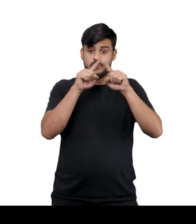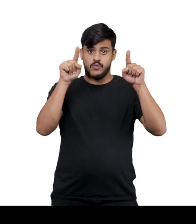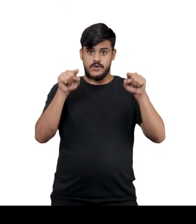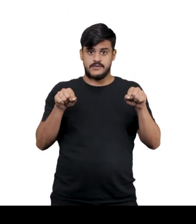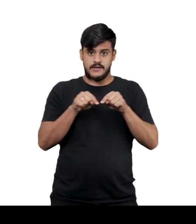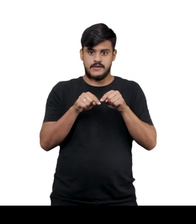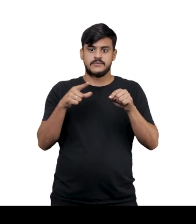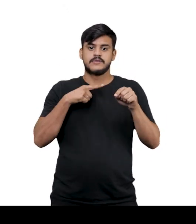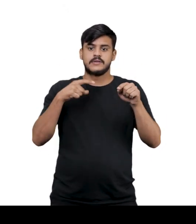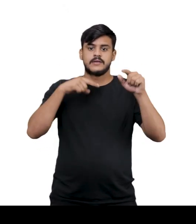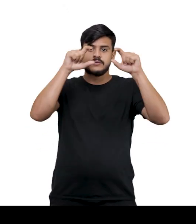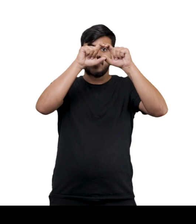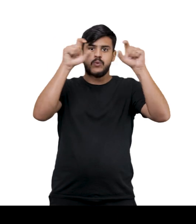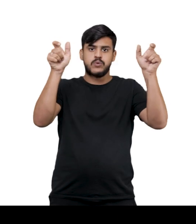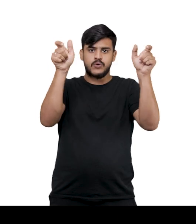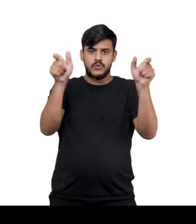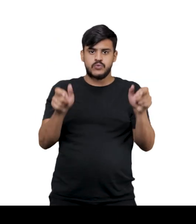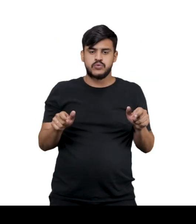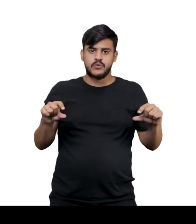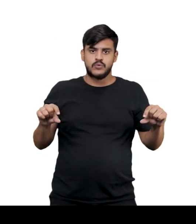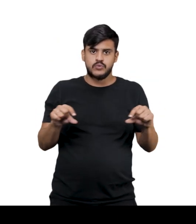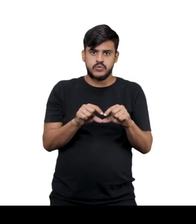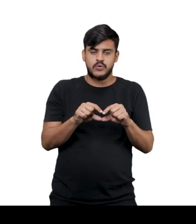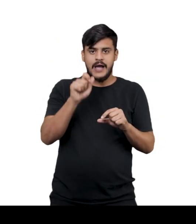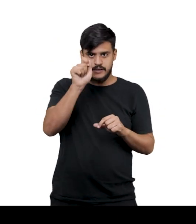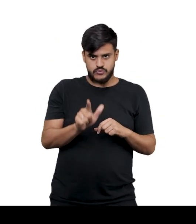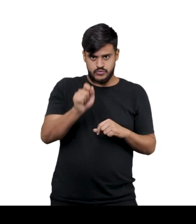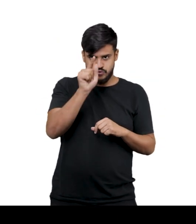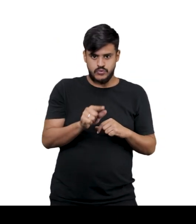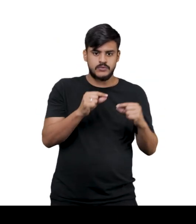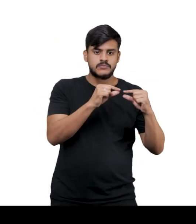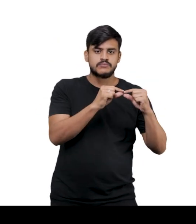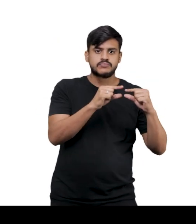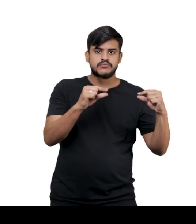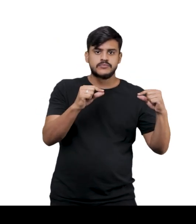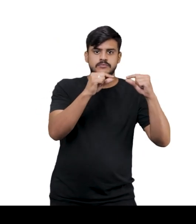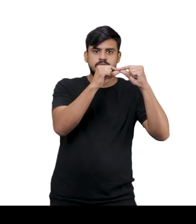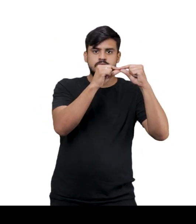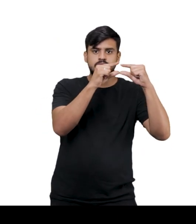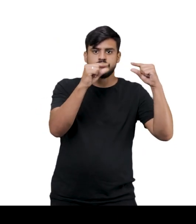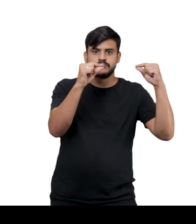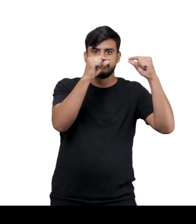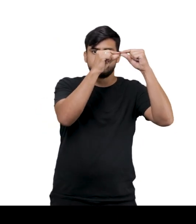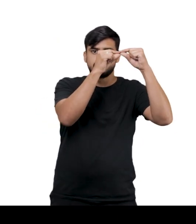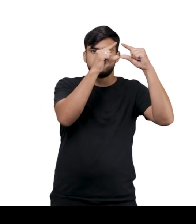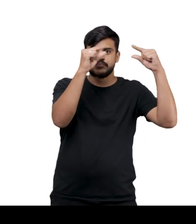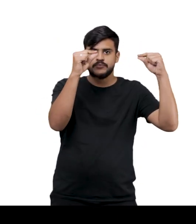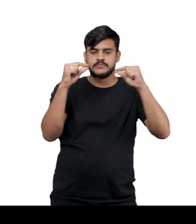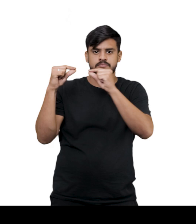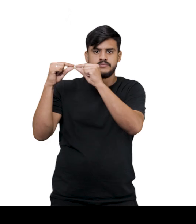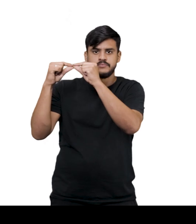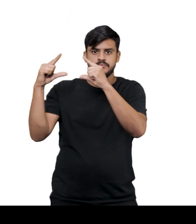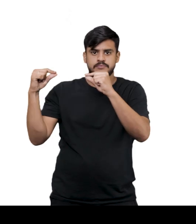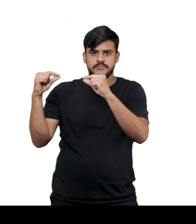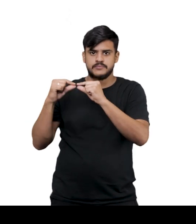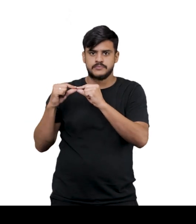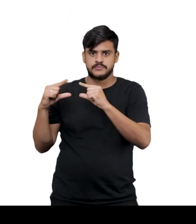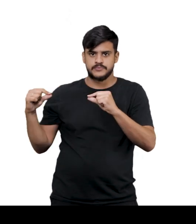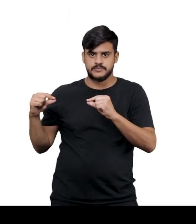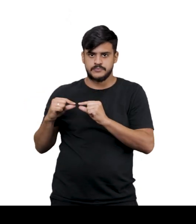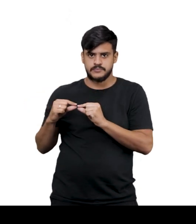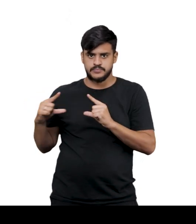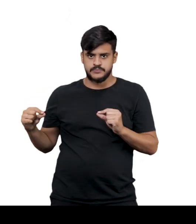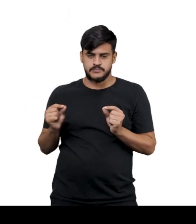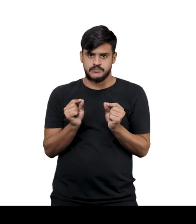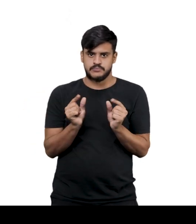Rodeando esse quadrado central, há uma faixa azul pontuada por formas ovais alaranjadas que parecem cápsulas espaçadas de